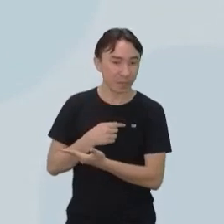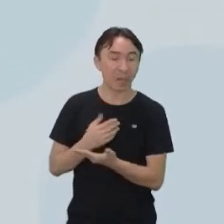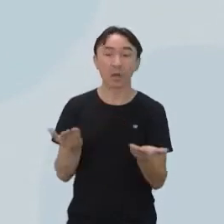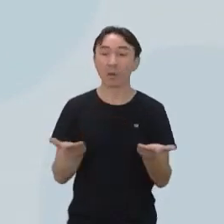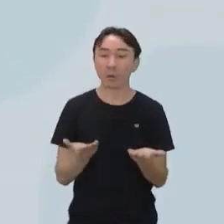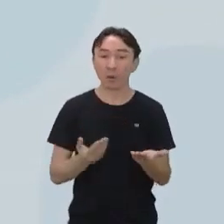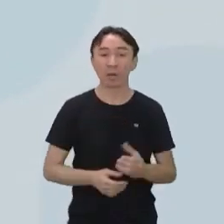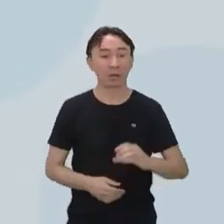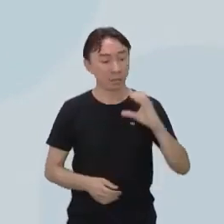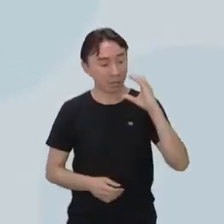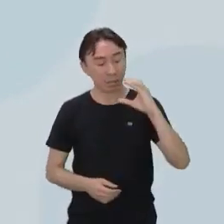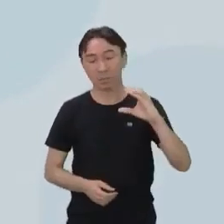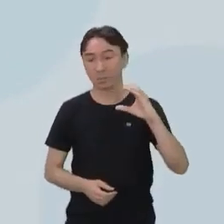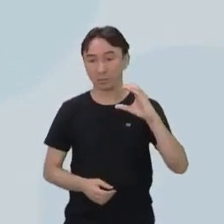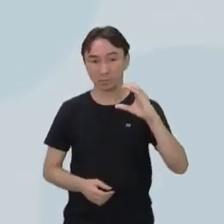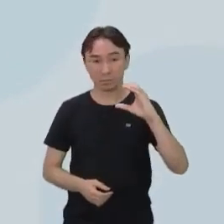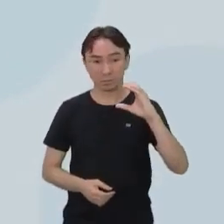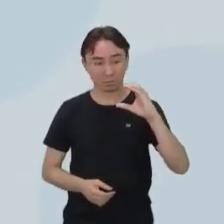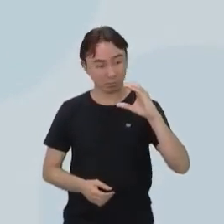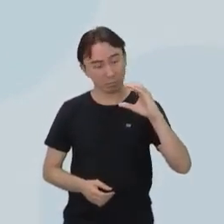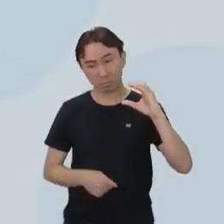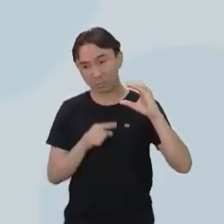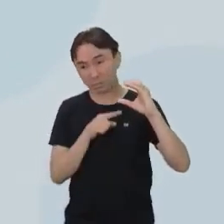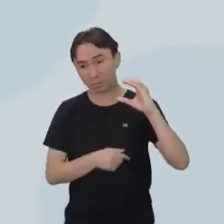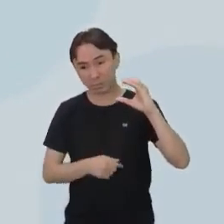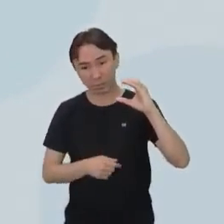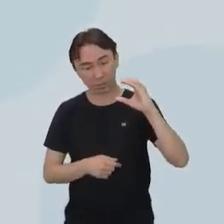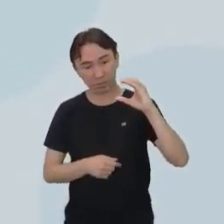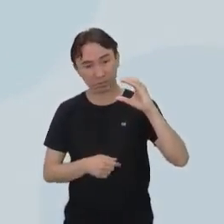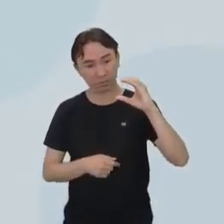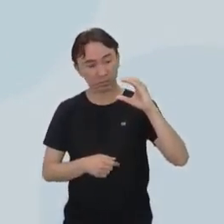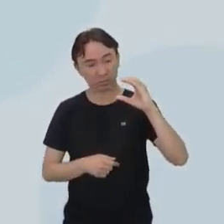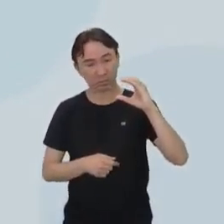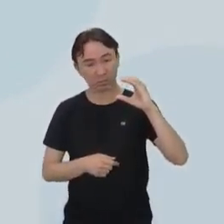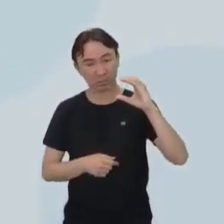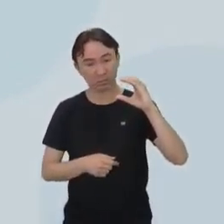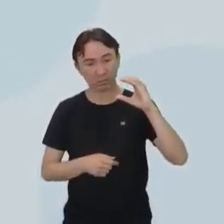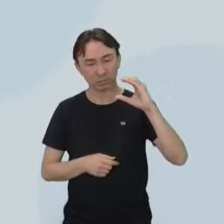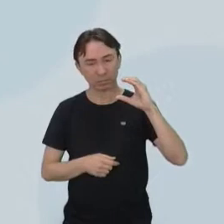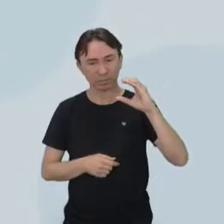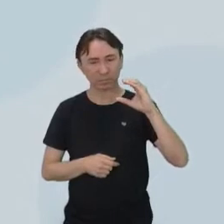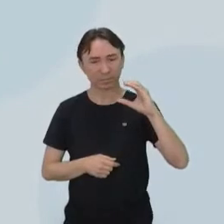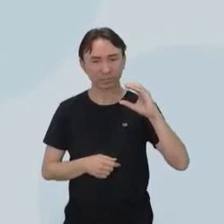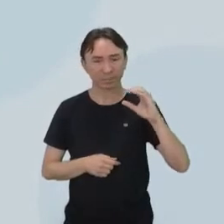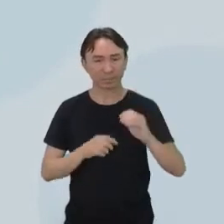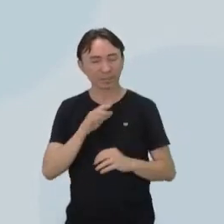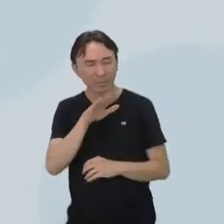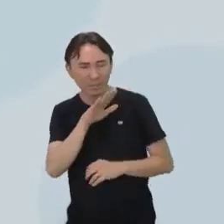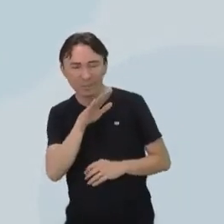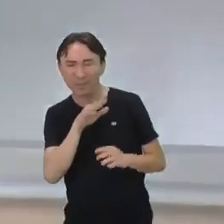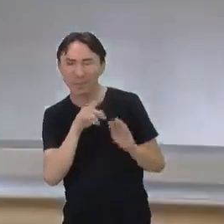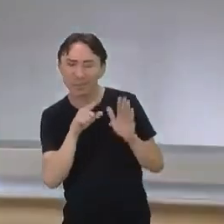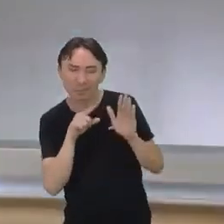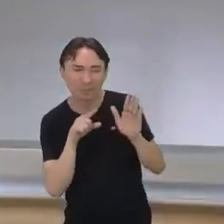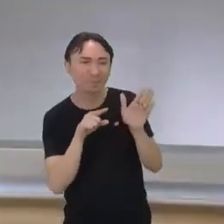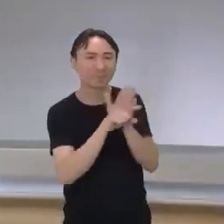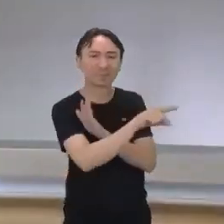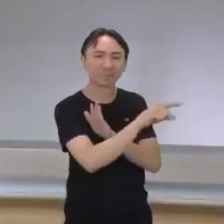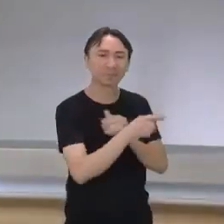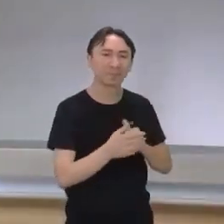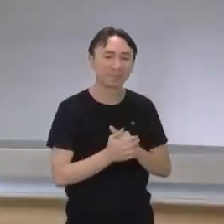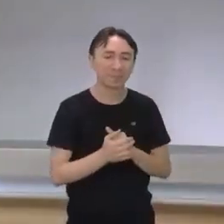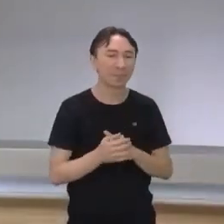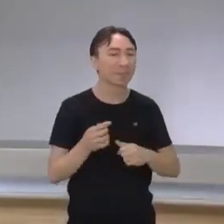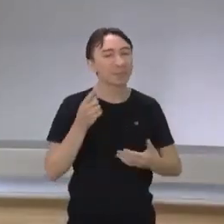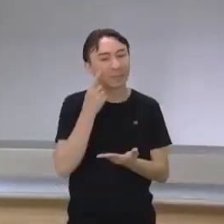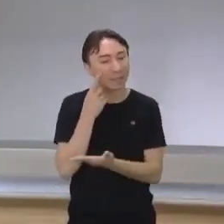uma alteração, uma mudança na estrutura do carbono, né? O carbono, Poderia então... deixar outra pergunta cosplay de aluno. Vamos lá. Pelo fato